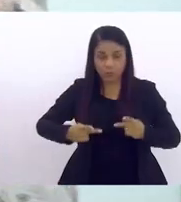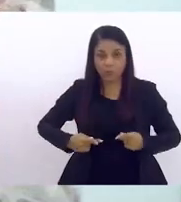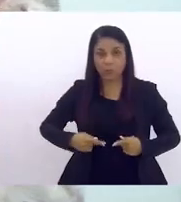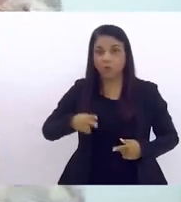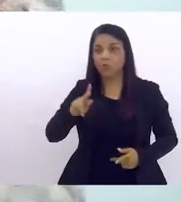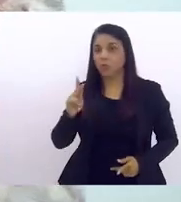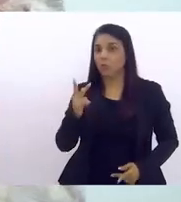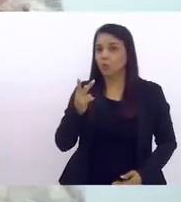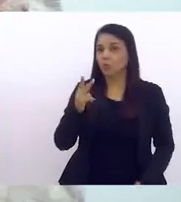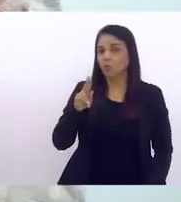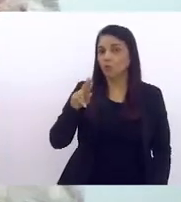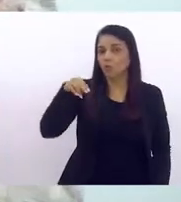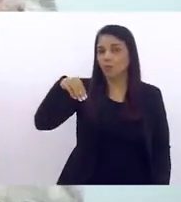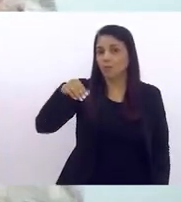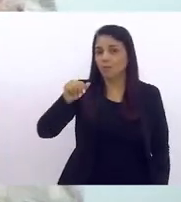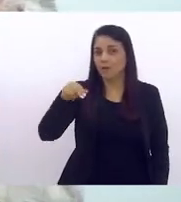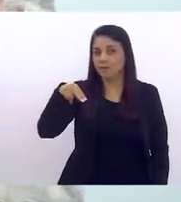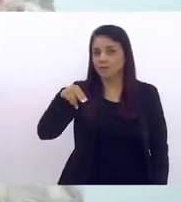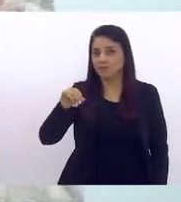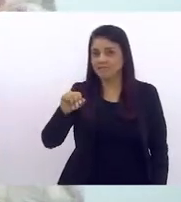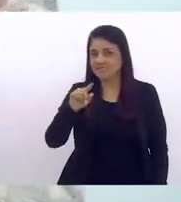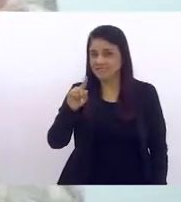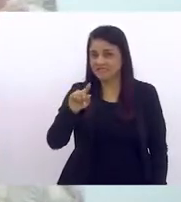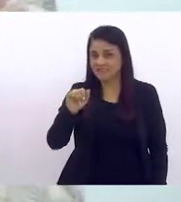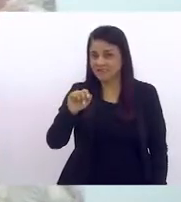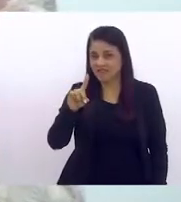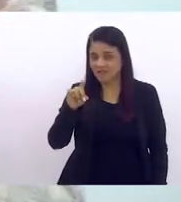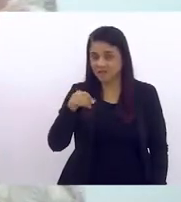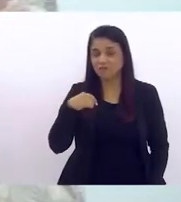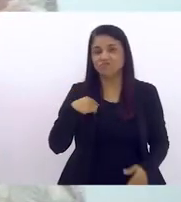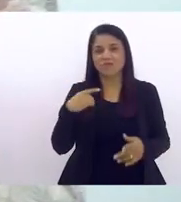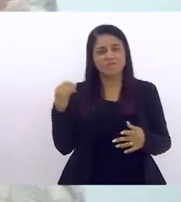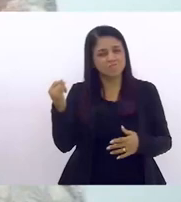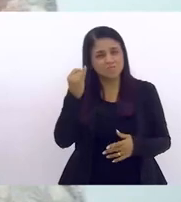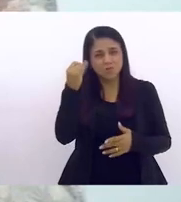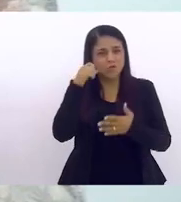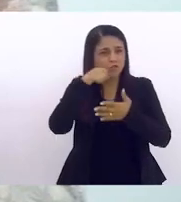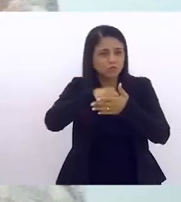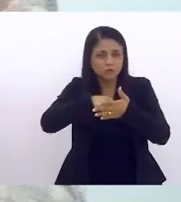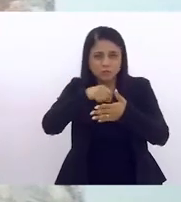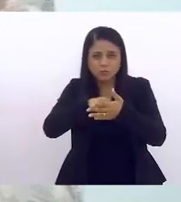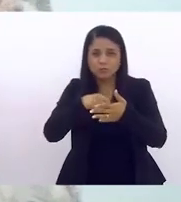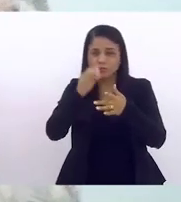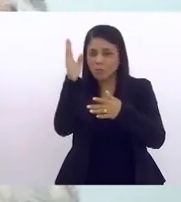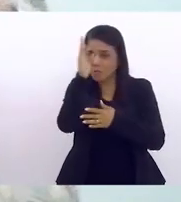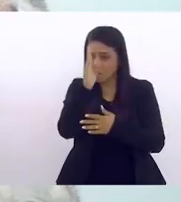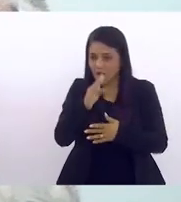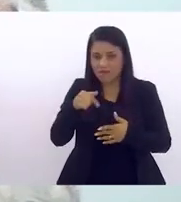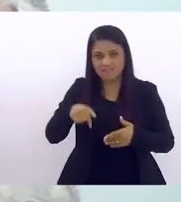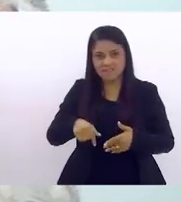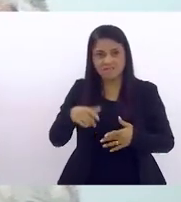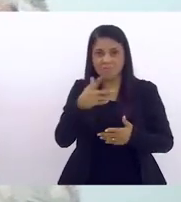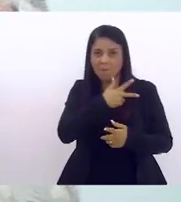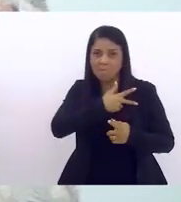humanizado, que é uma luta tão, tão importante, ainda mais num país que é campeão de